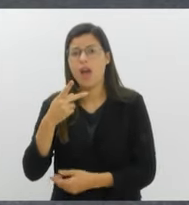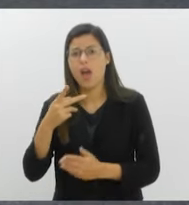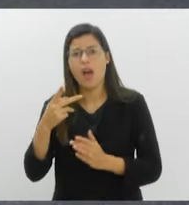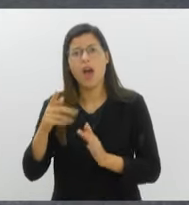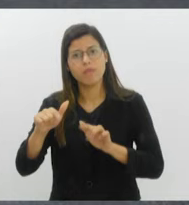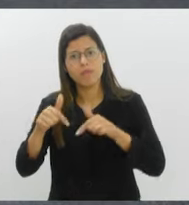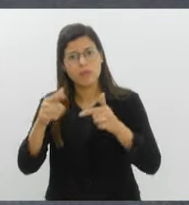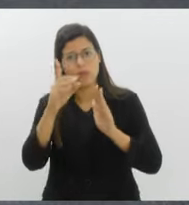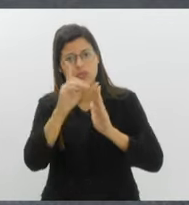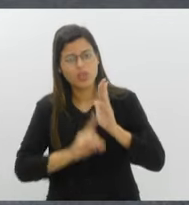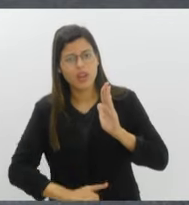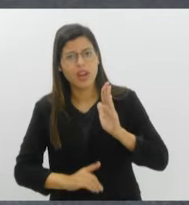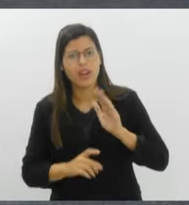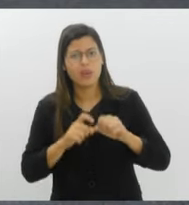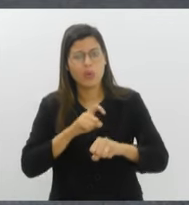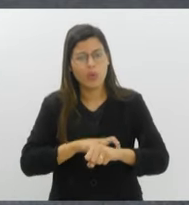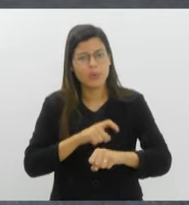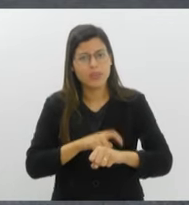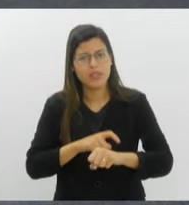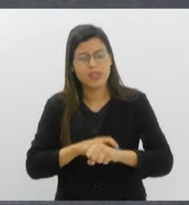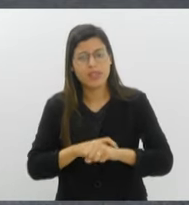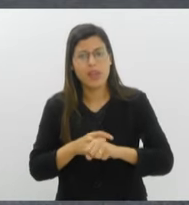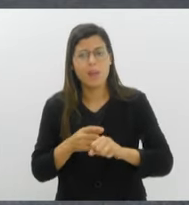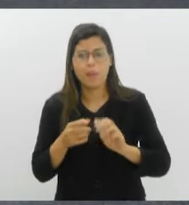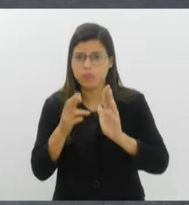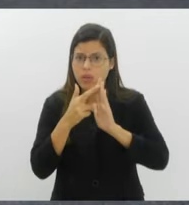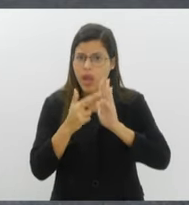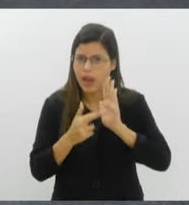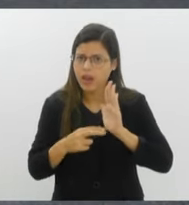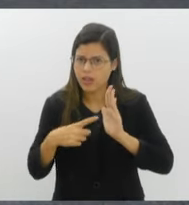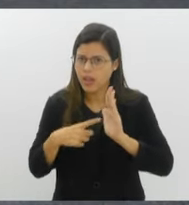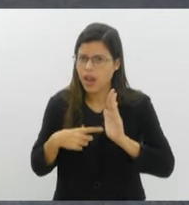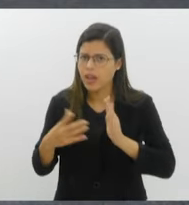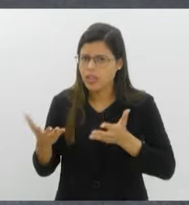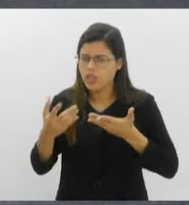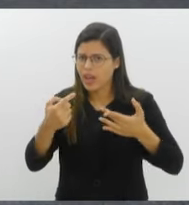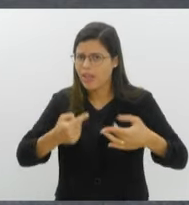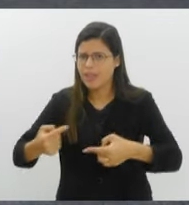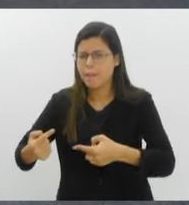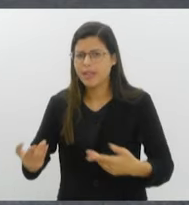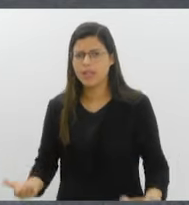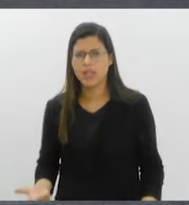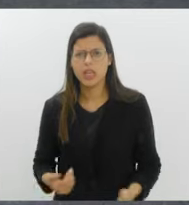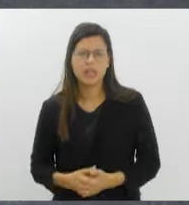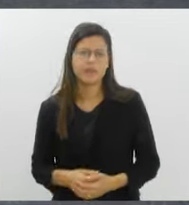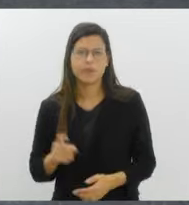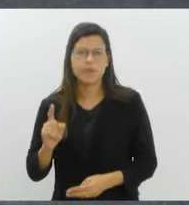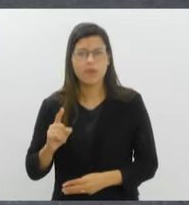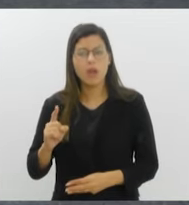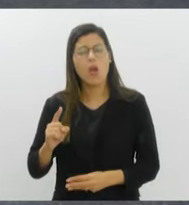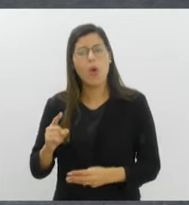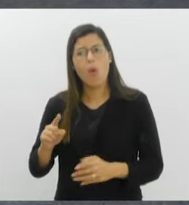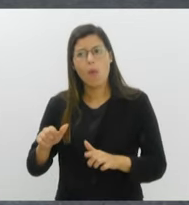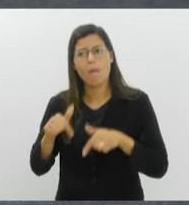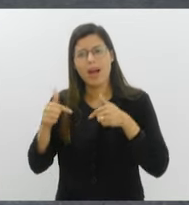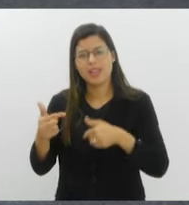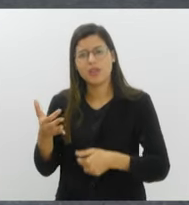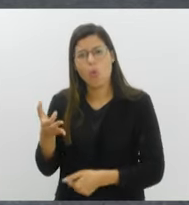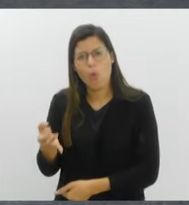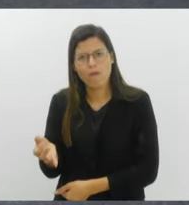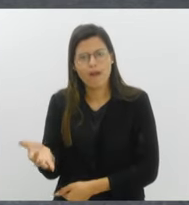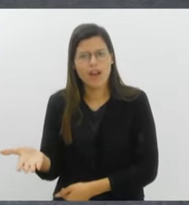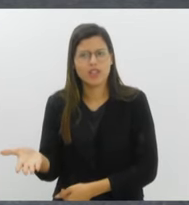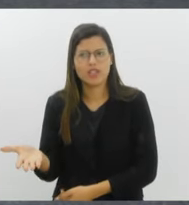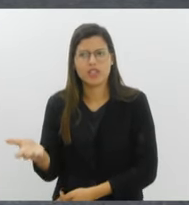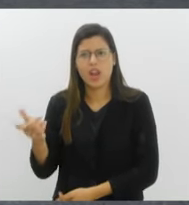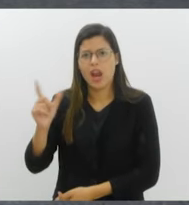de mais uma vez falar. A gente quer debater. Mas não. Uma atitude covarde, eu peço que filme novamente.